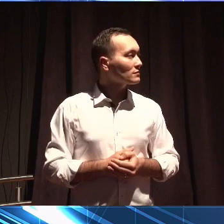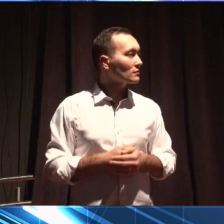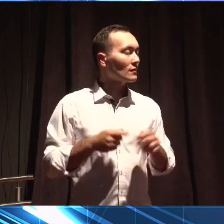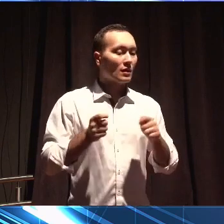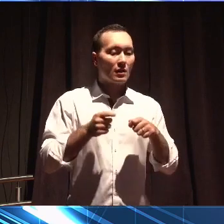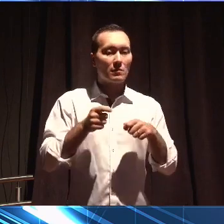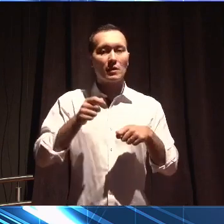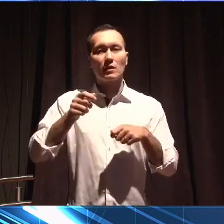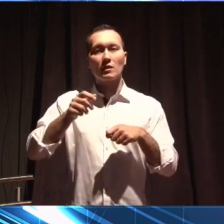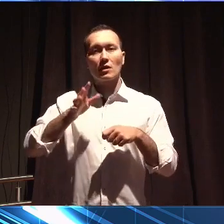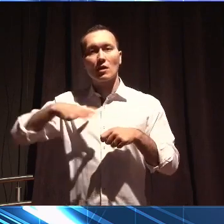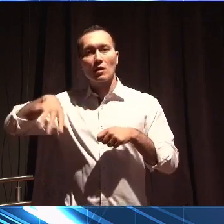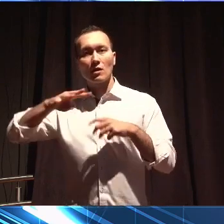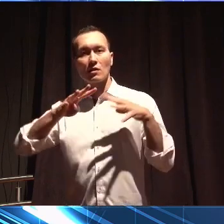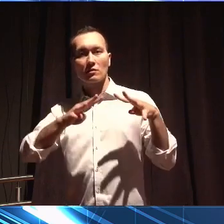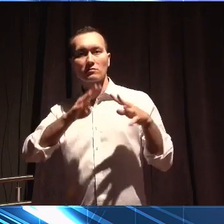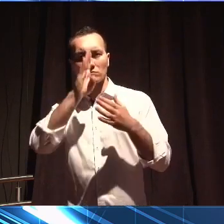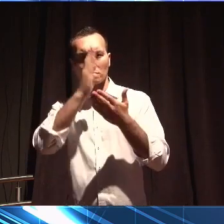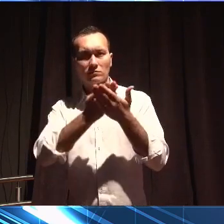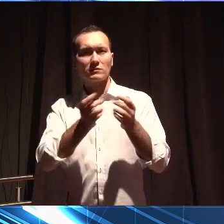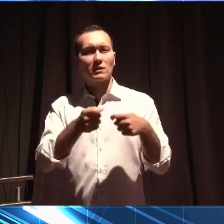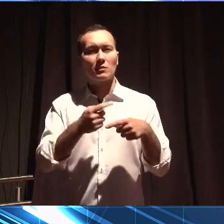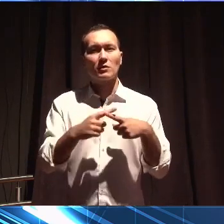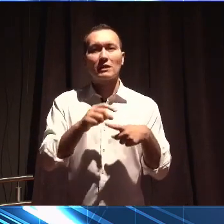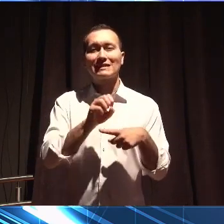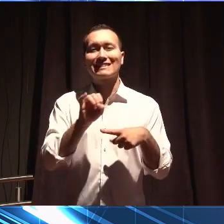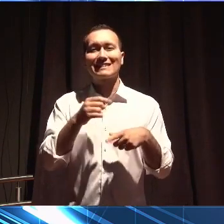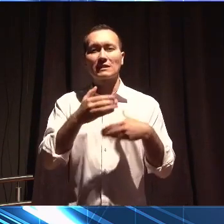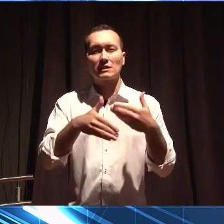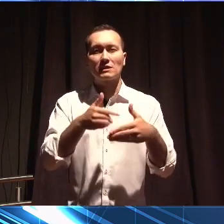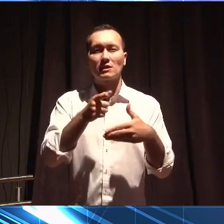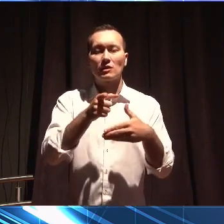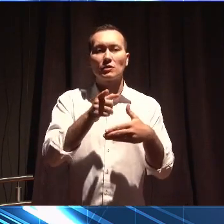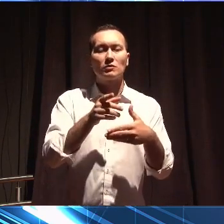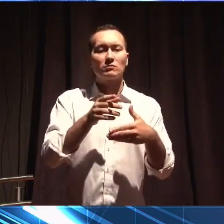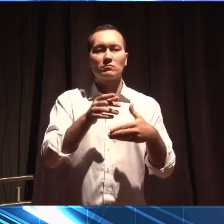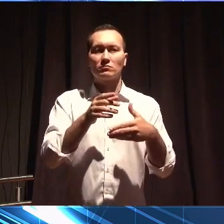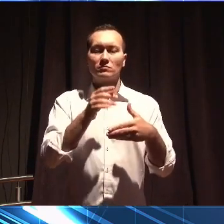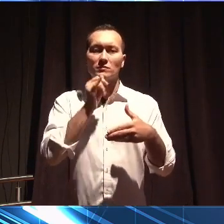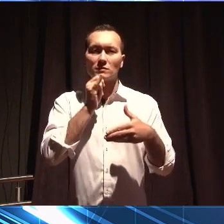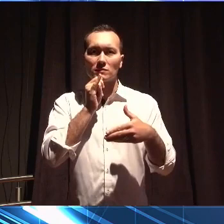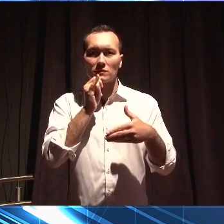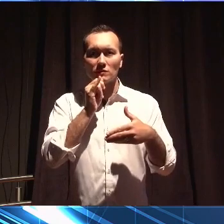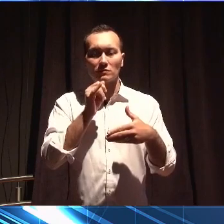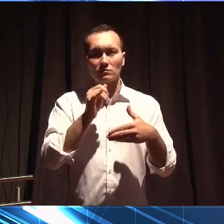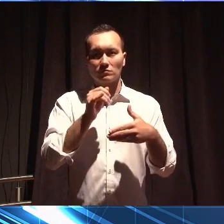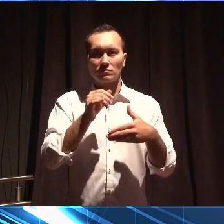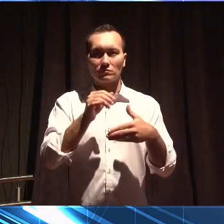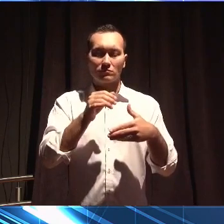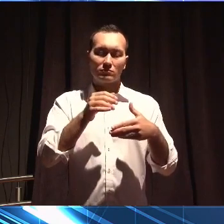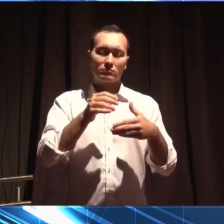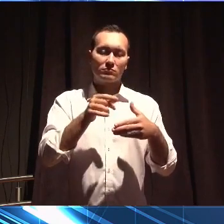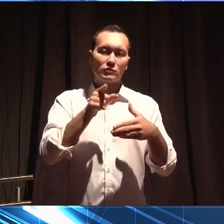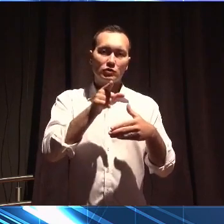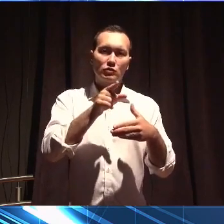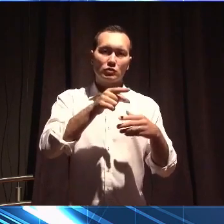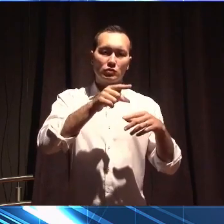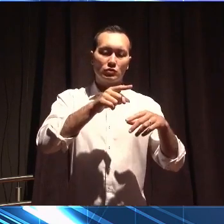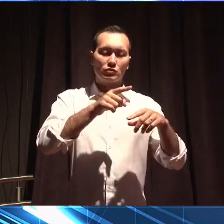Porque se você tiver problema num provider específico, você pode virar para o outro e usar recursos desse outro provider. O mesmo também